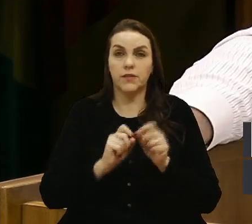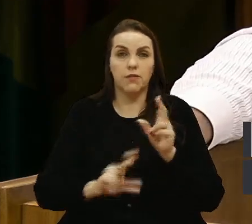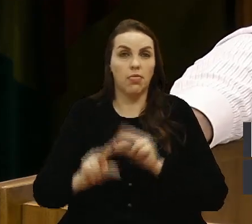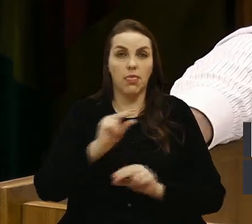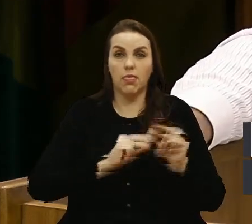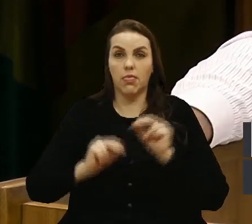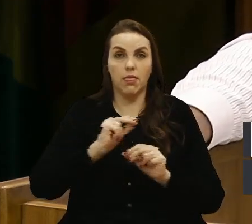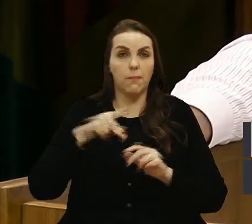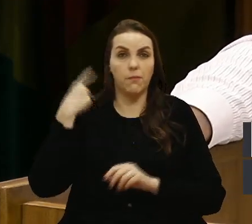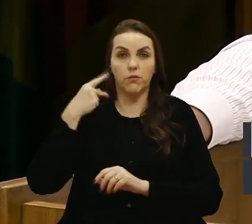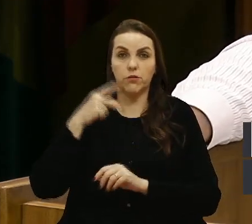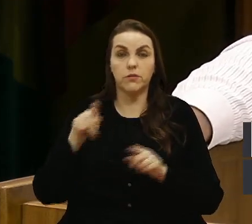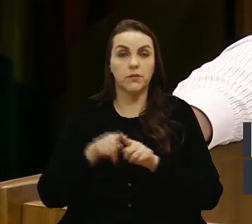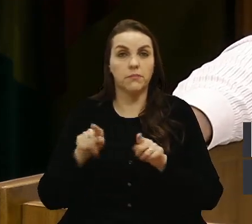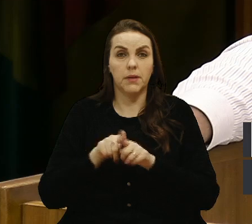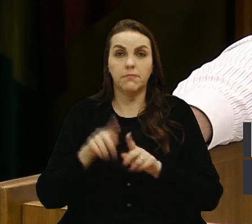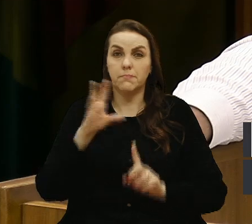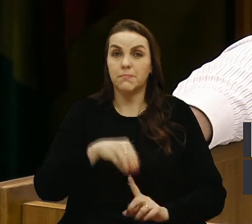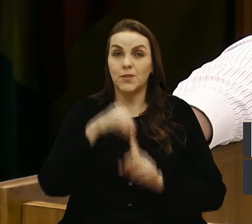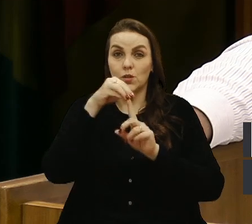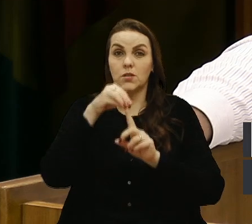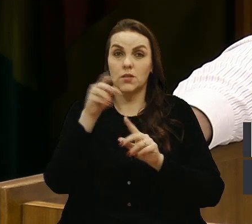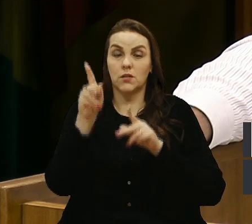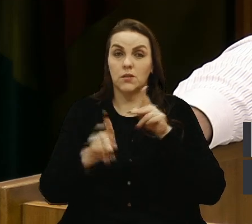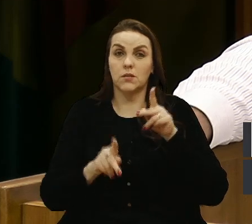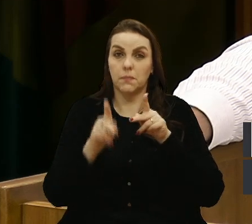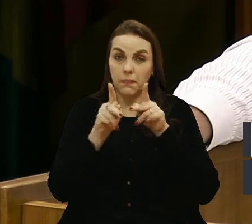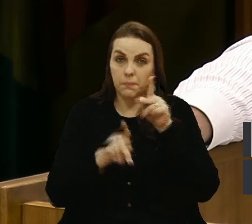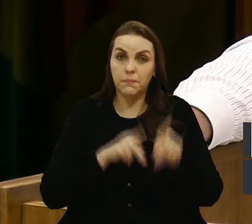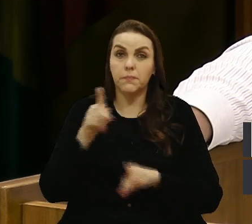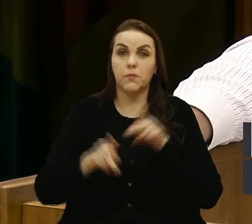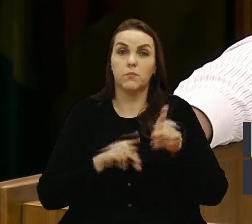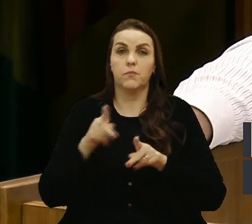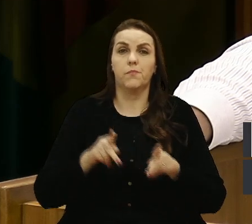e priorizando as pessoas.